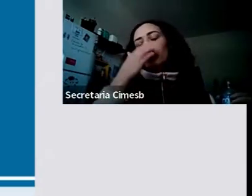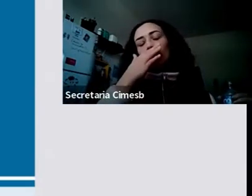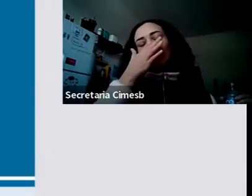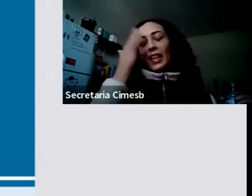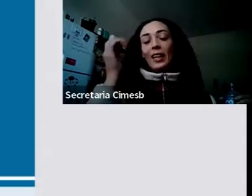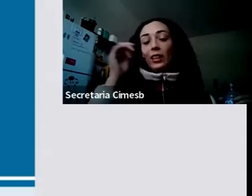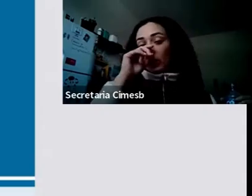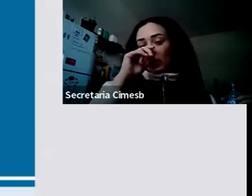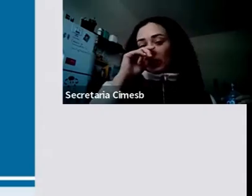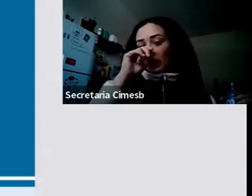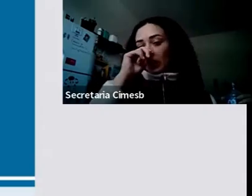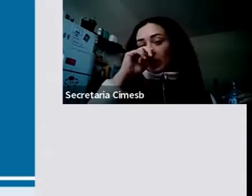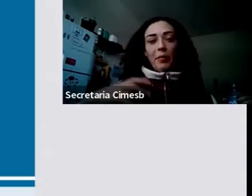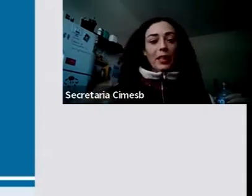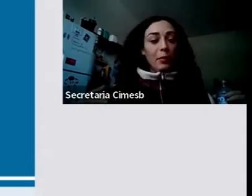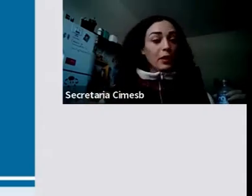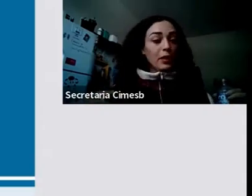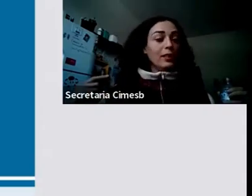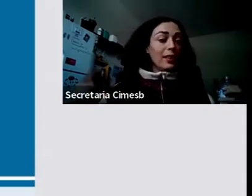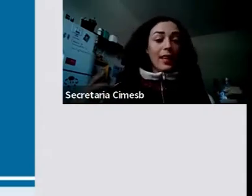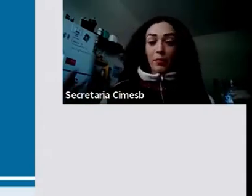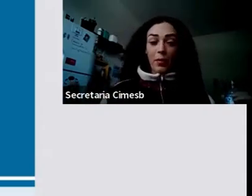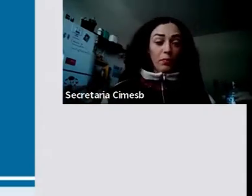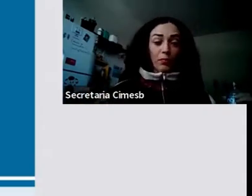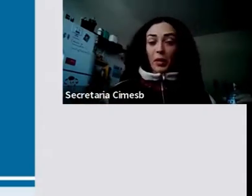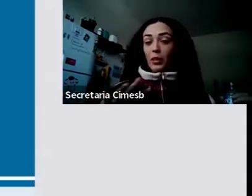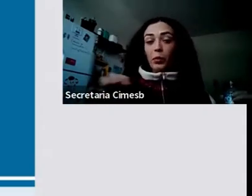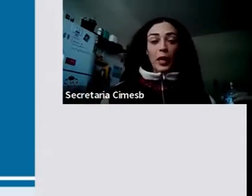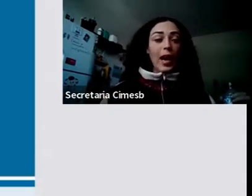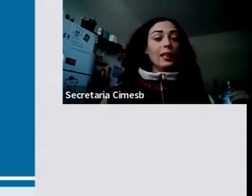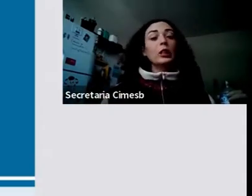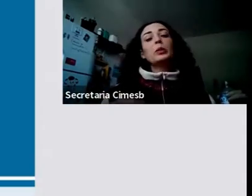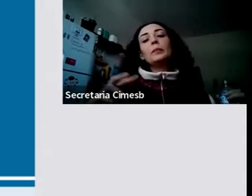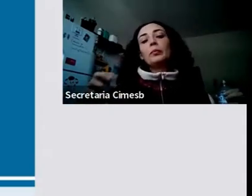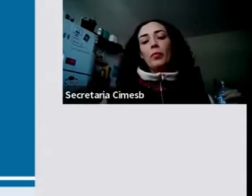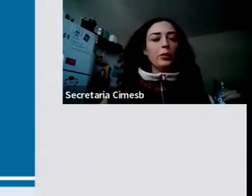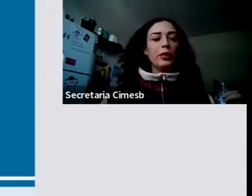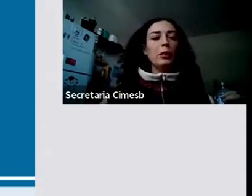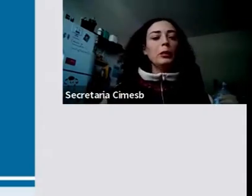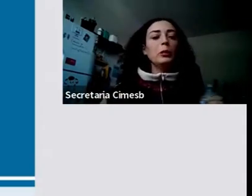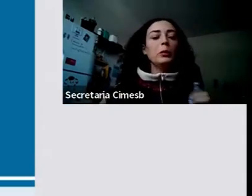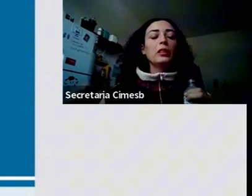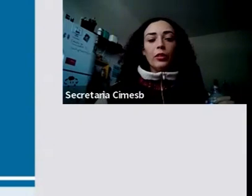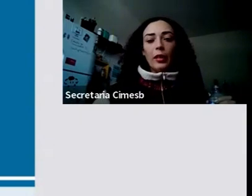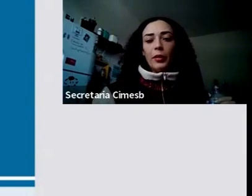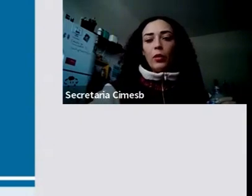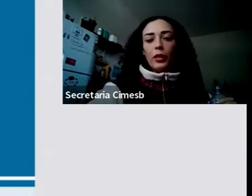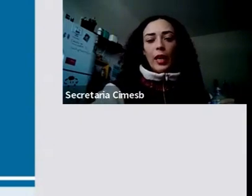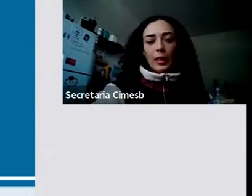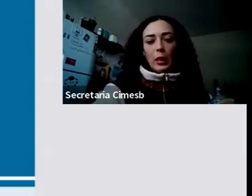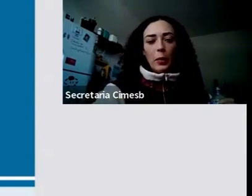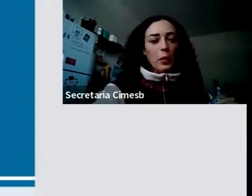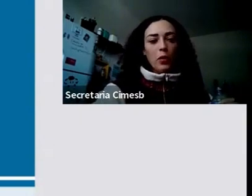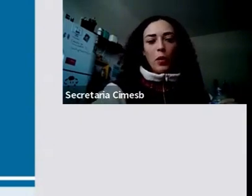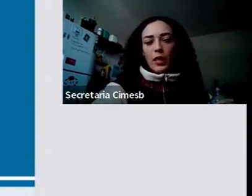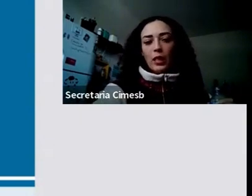tem profissionais da área que sabem Libras. E se tem, é bem explorático, bem difícil. Fisioterapia é